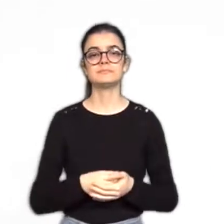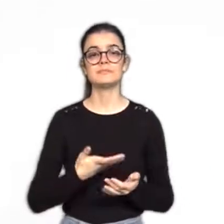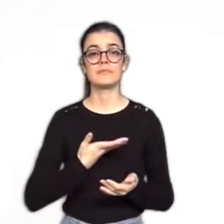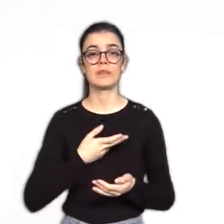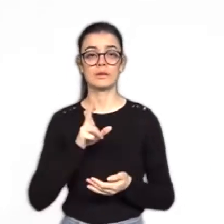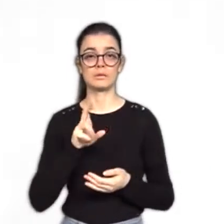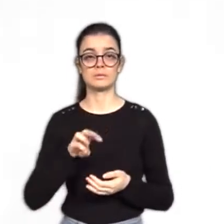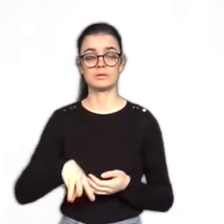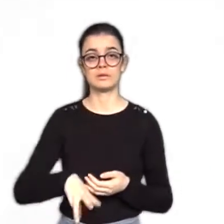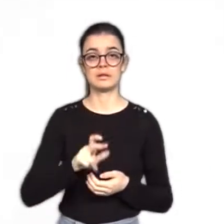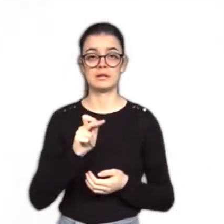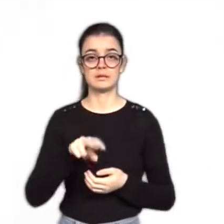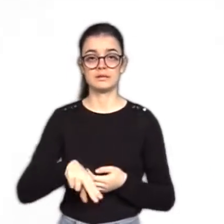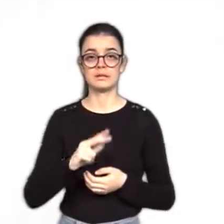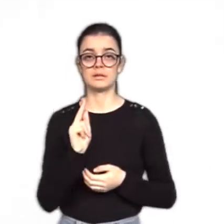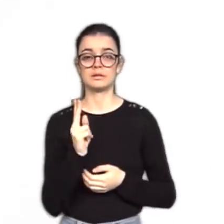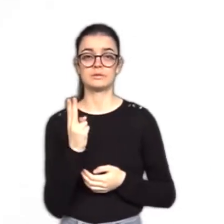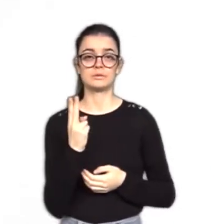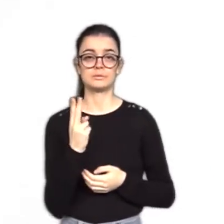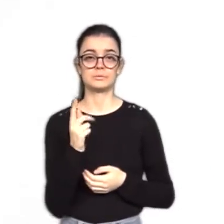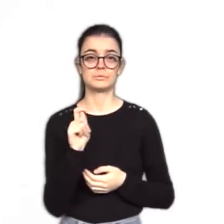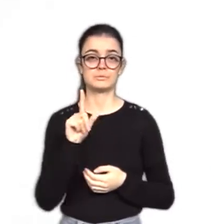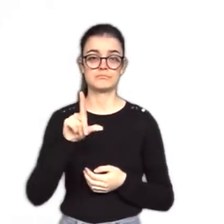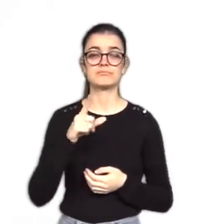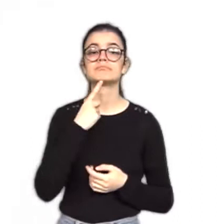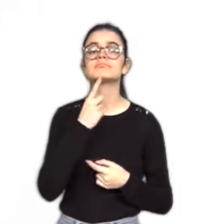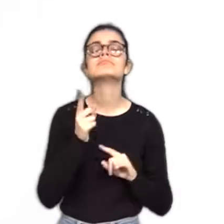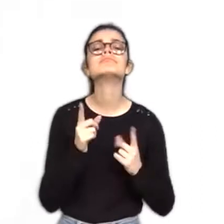disse: "Parece um comboio de lata."